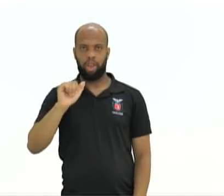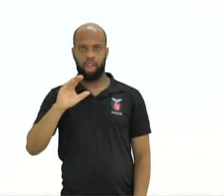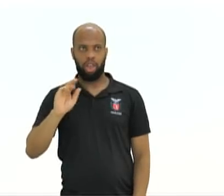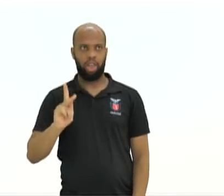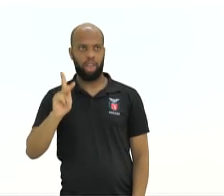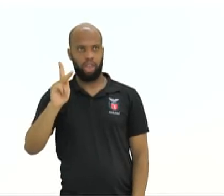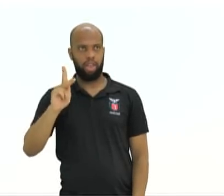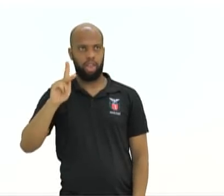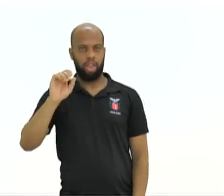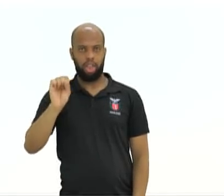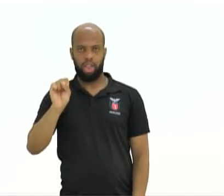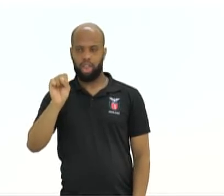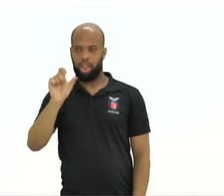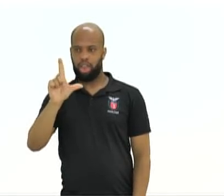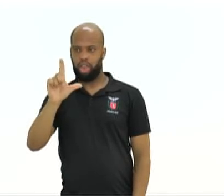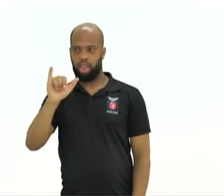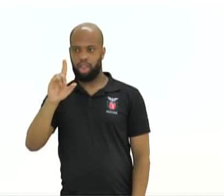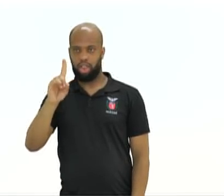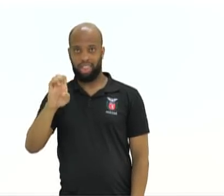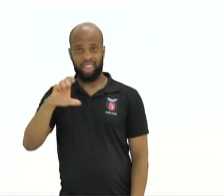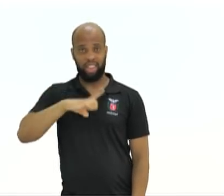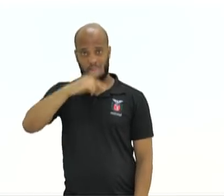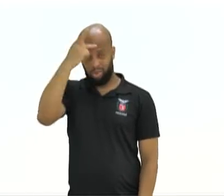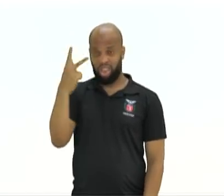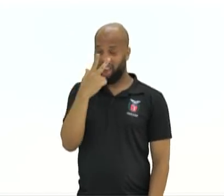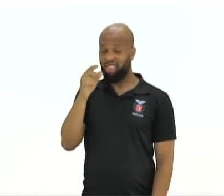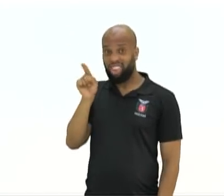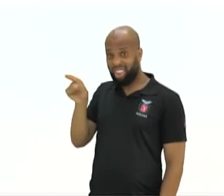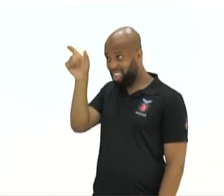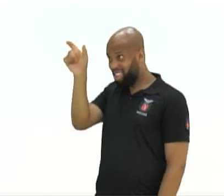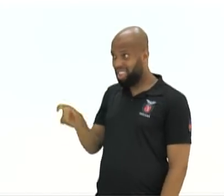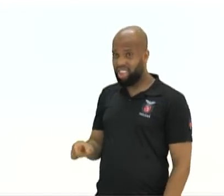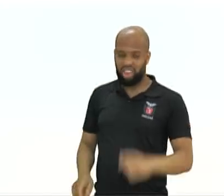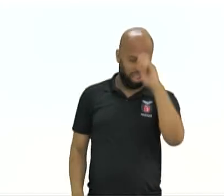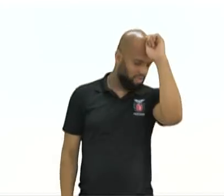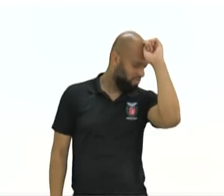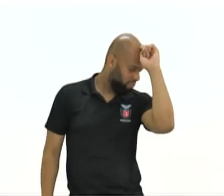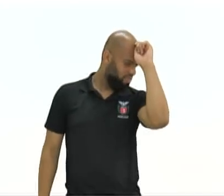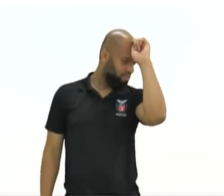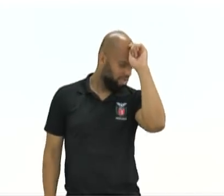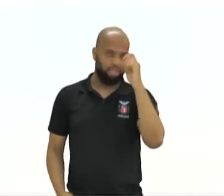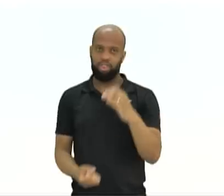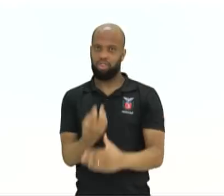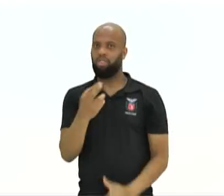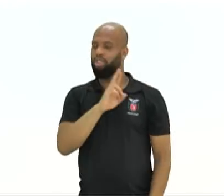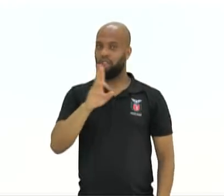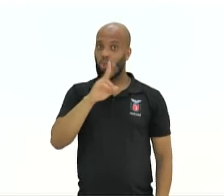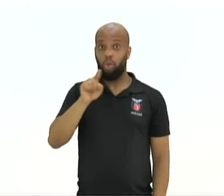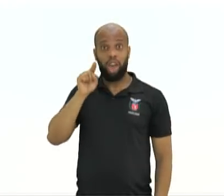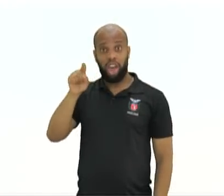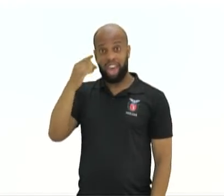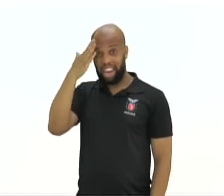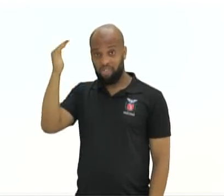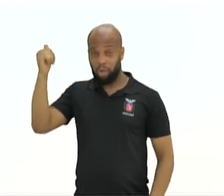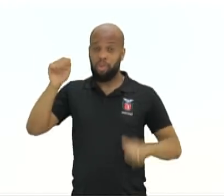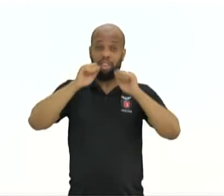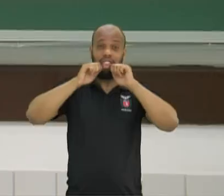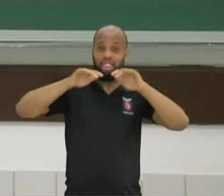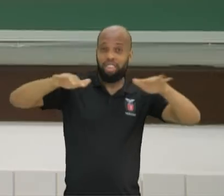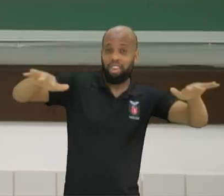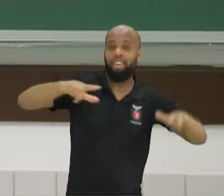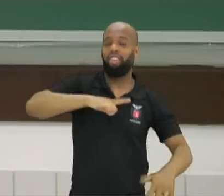Jackson que inventou esse passo. Não. Na verdade, foi o Michael Jackson que tornou esse passo